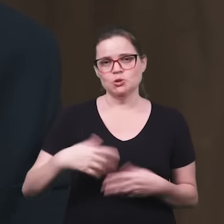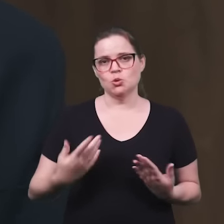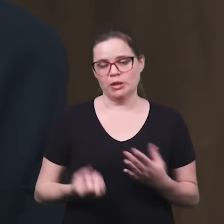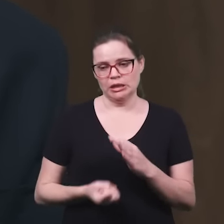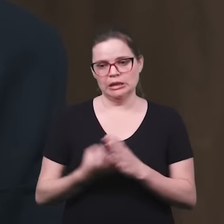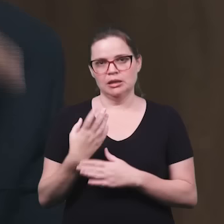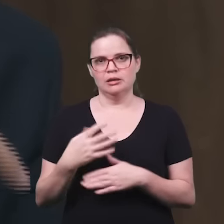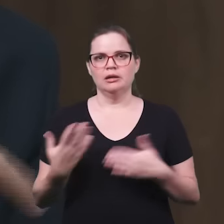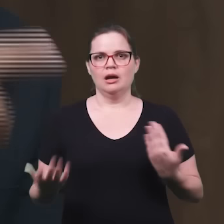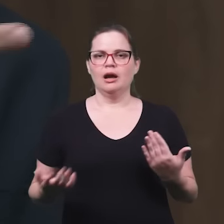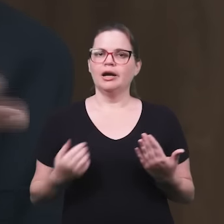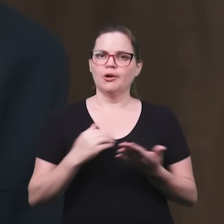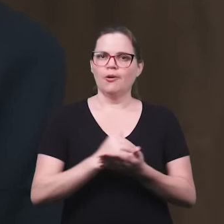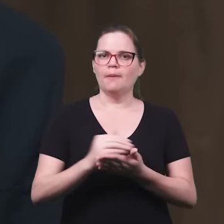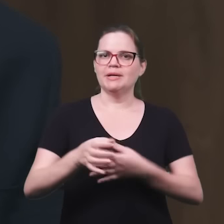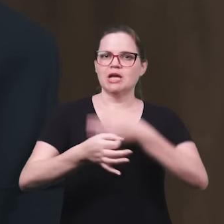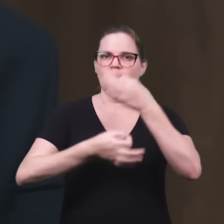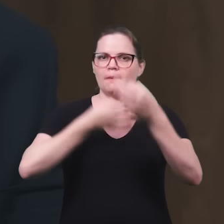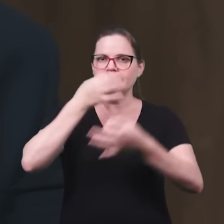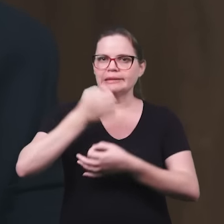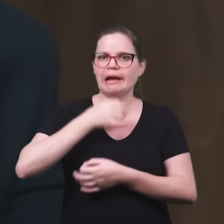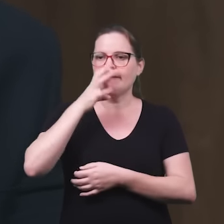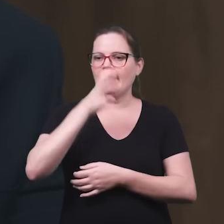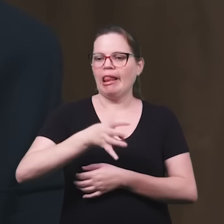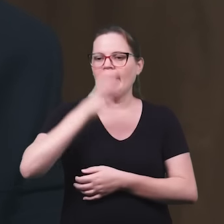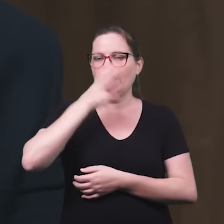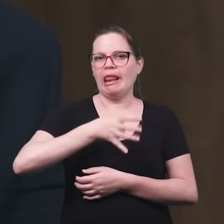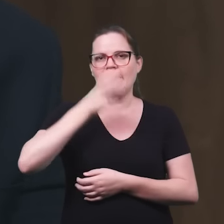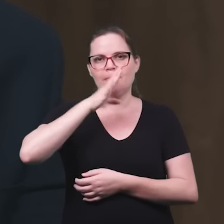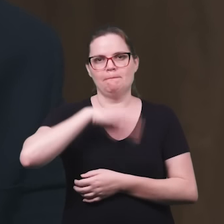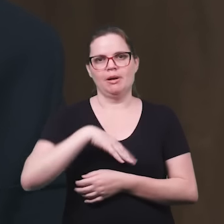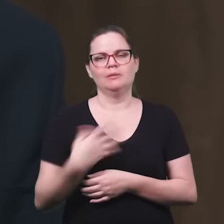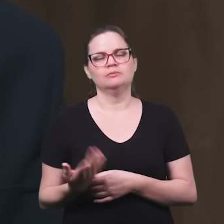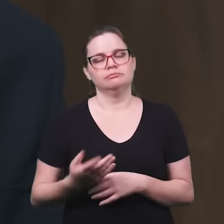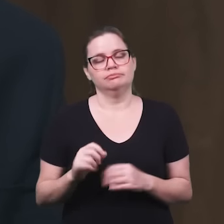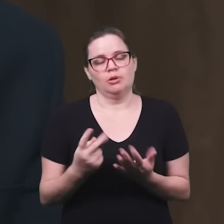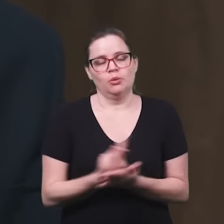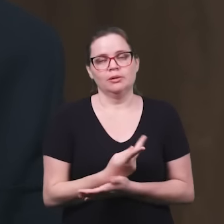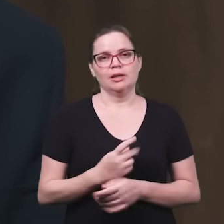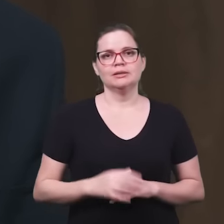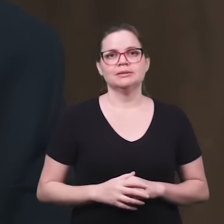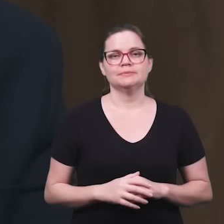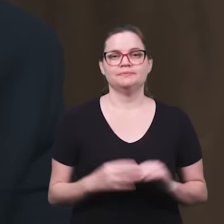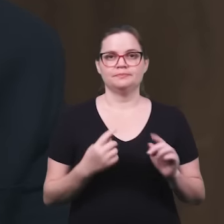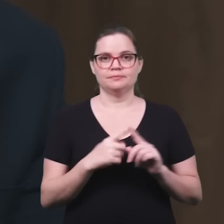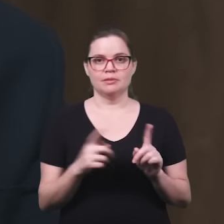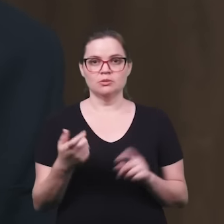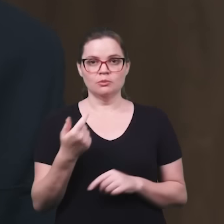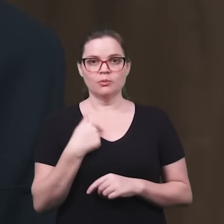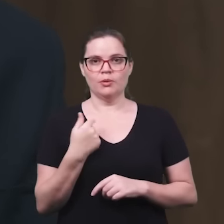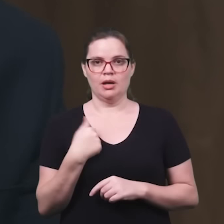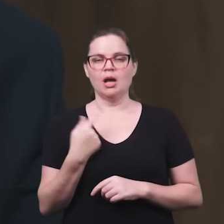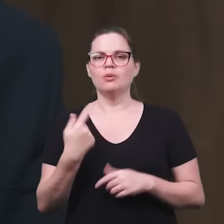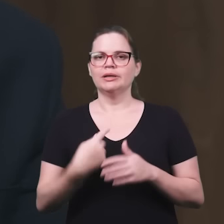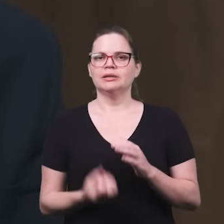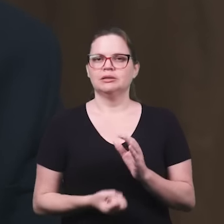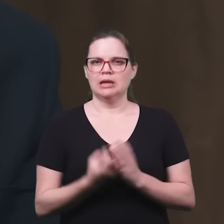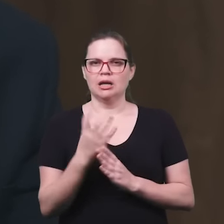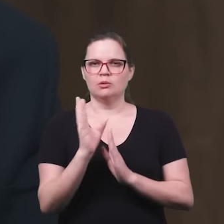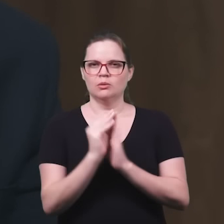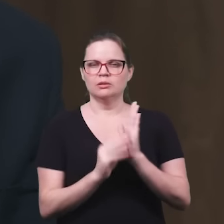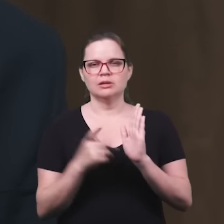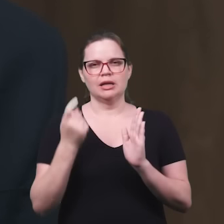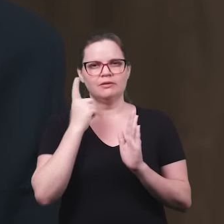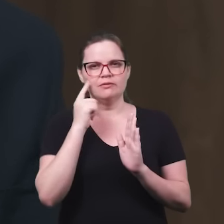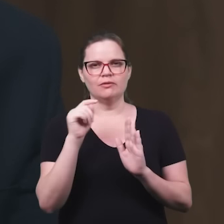Então, isso acaba se convertendo nesses comentários maliciosos, negativos. E, como produtor de conteúdo, você deve analisar